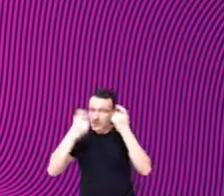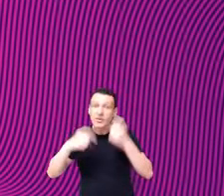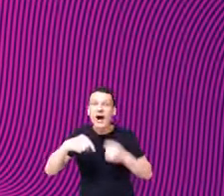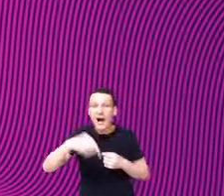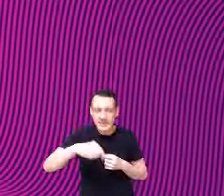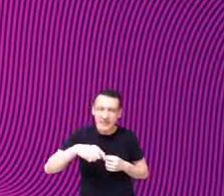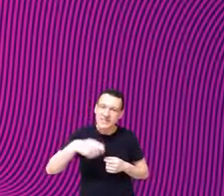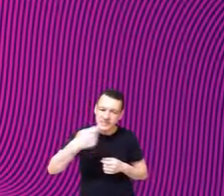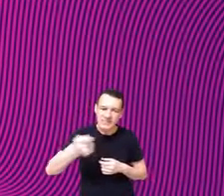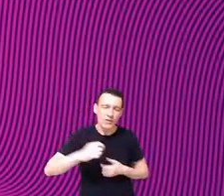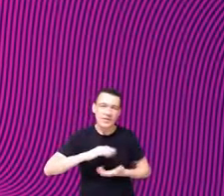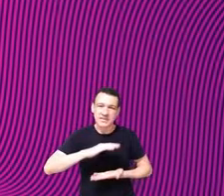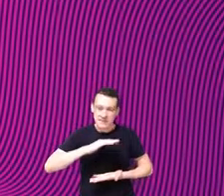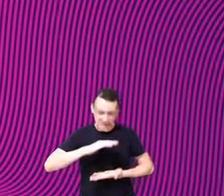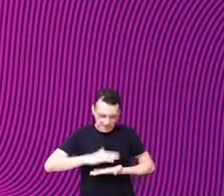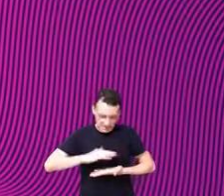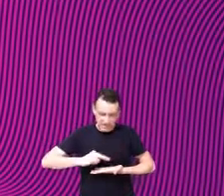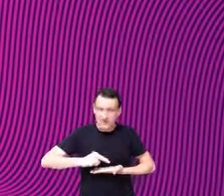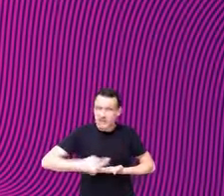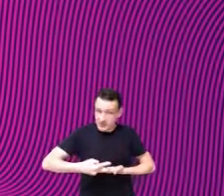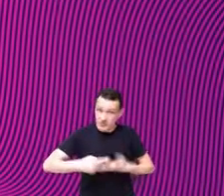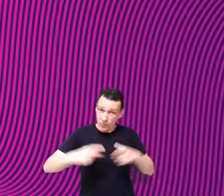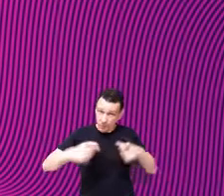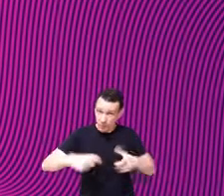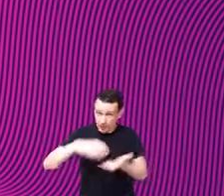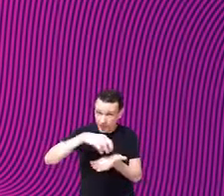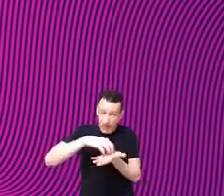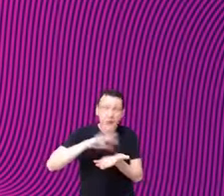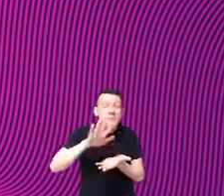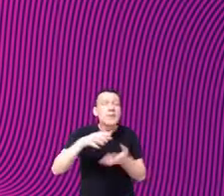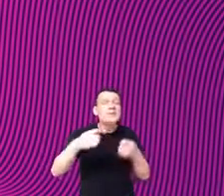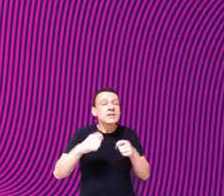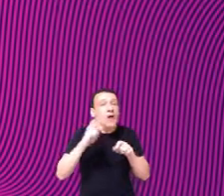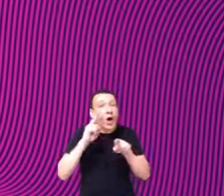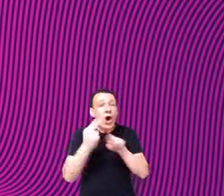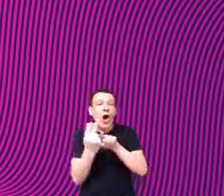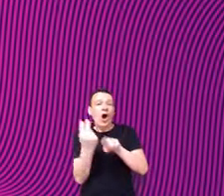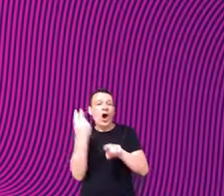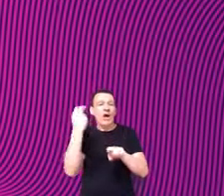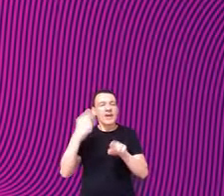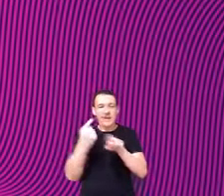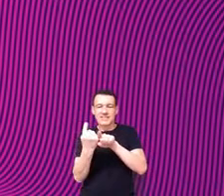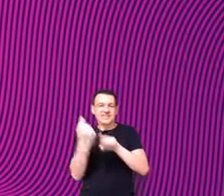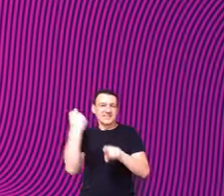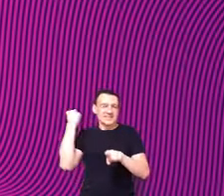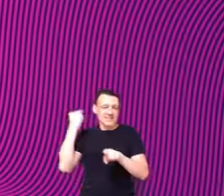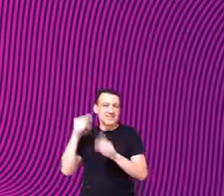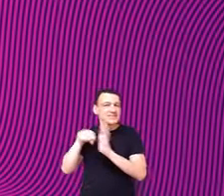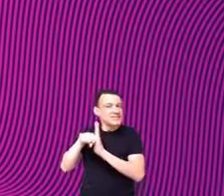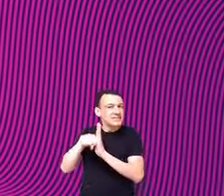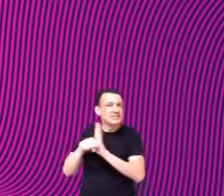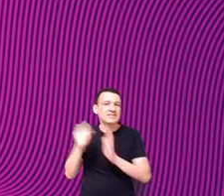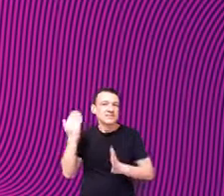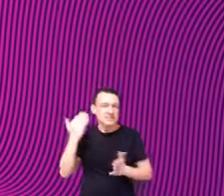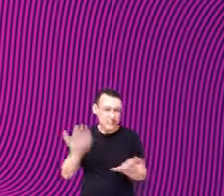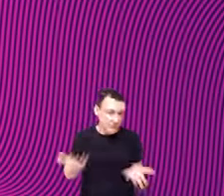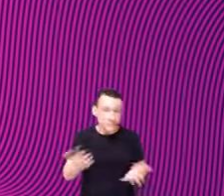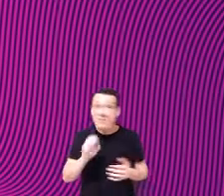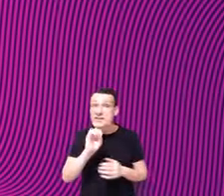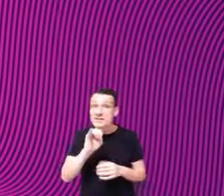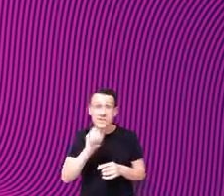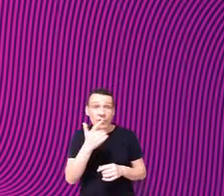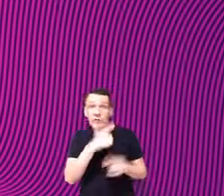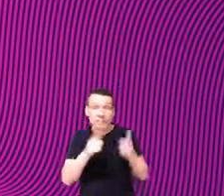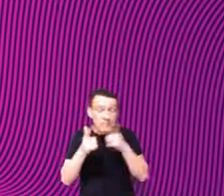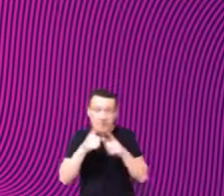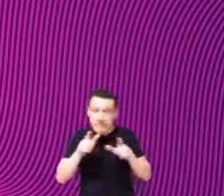fazer o olhar lá para trás, porque eu acho que se a gente conseguisse melhorar isso aí, seguramente a gente